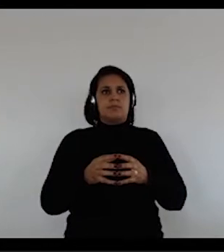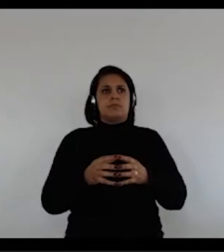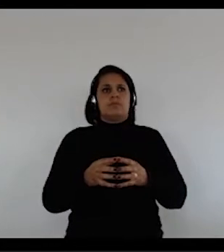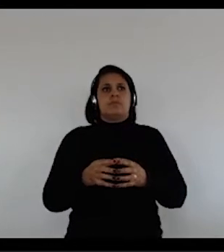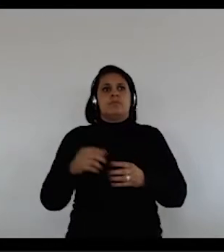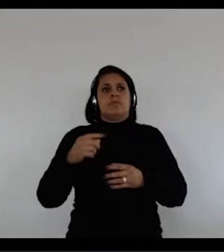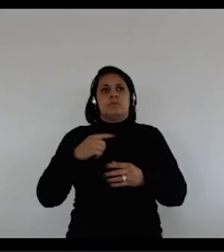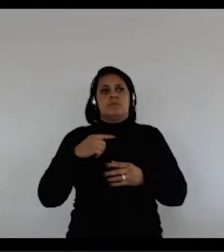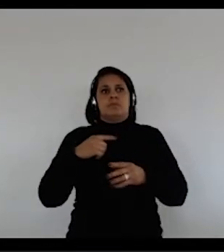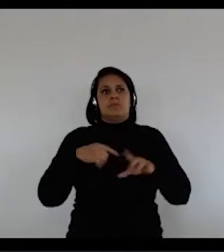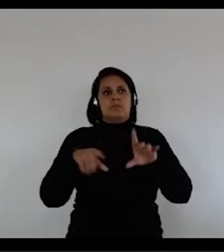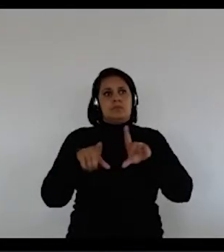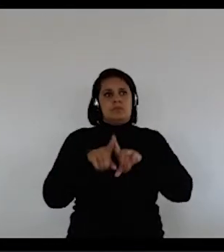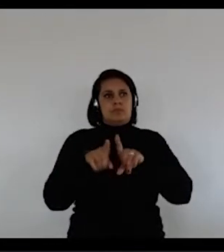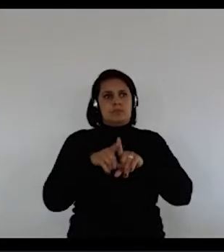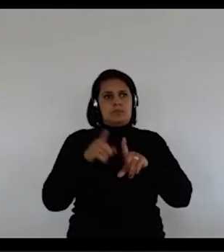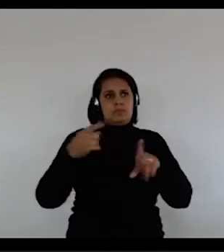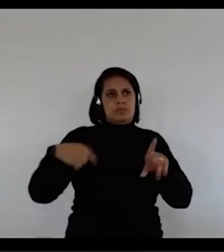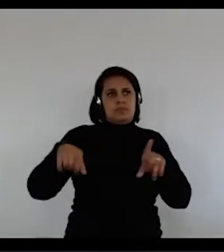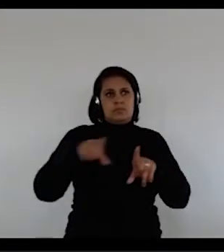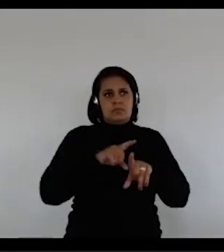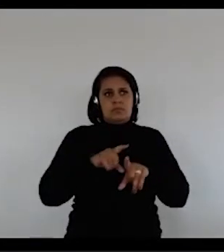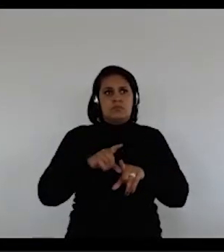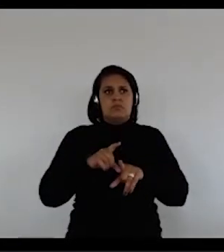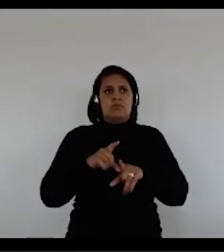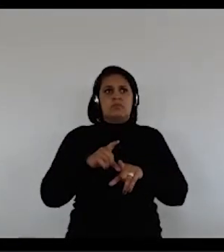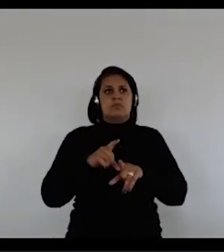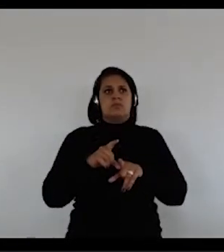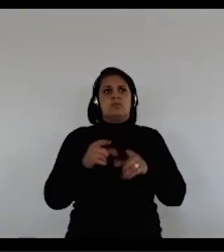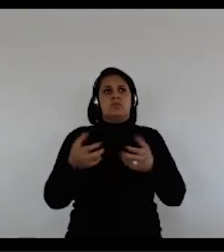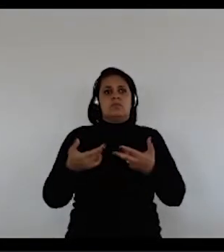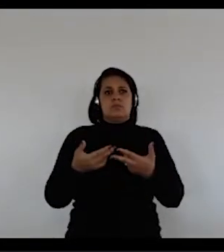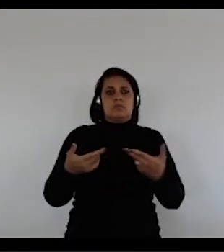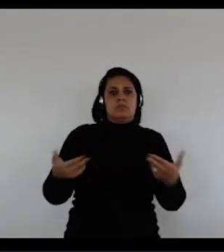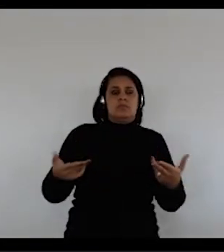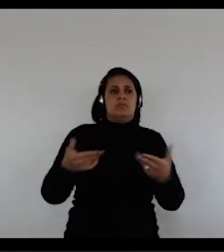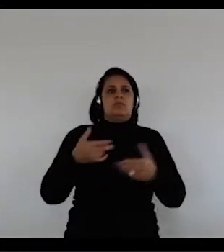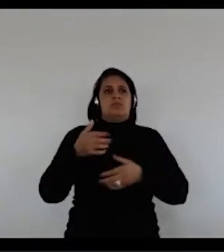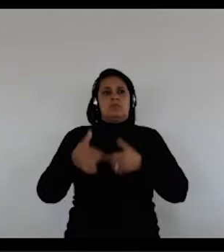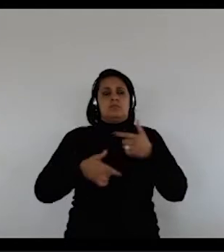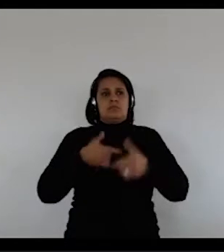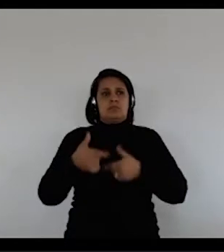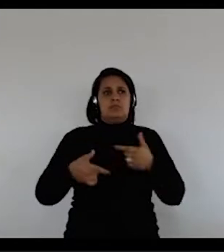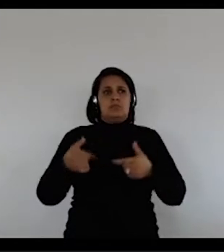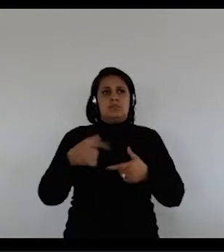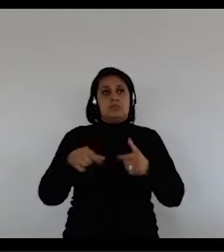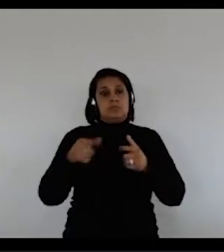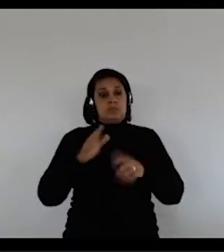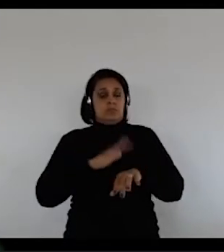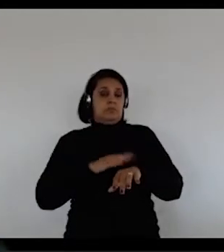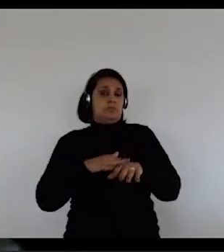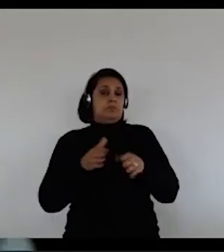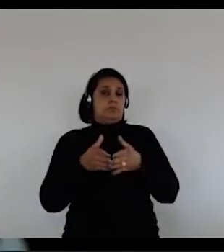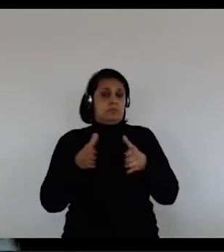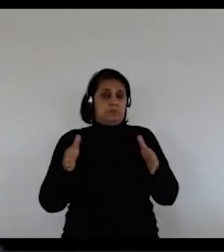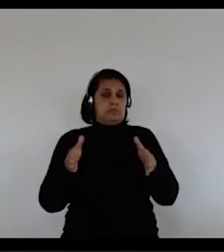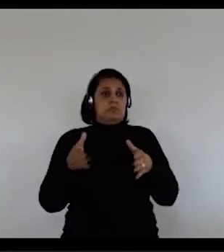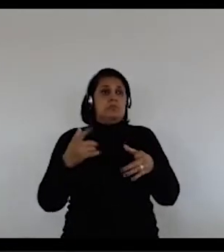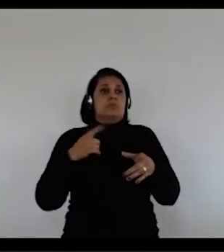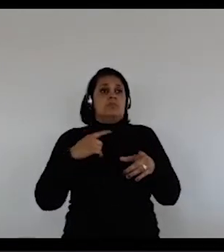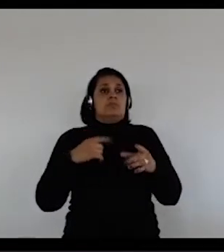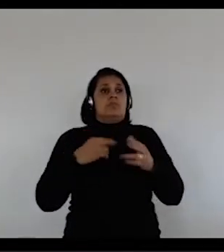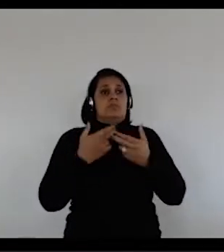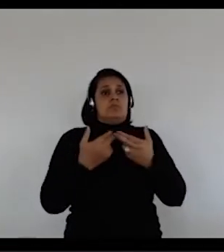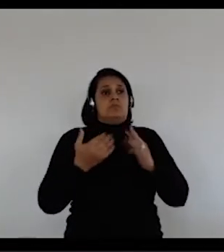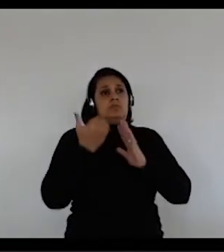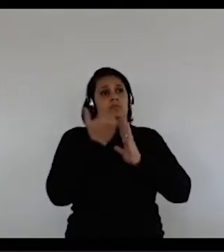introduz no nosso ordenamento e introduz de maneira temporária um